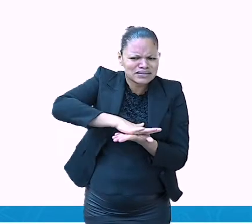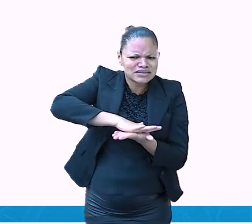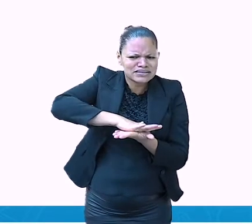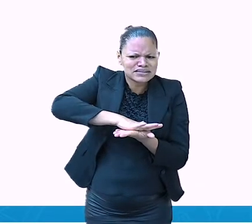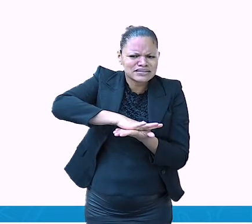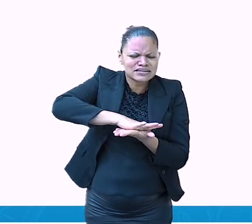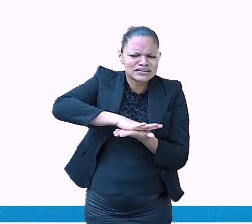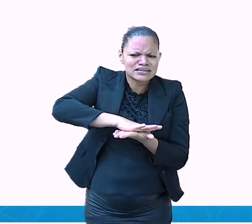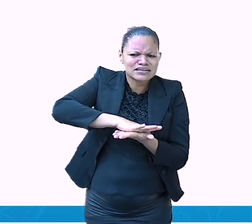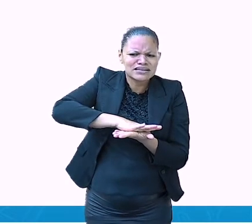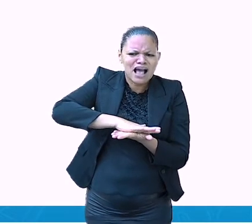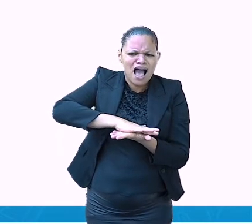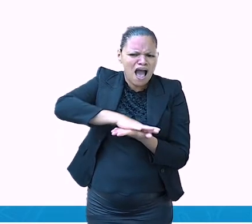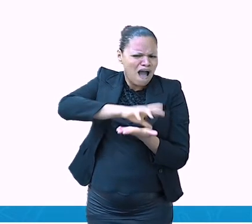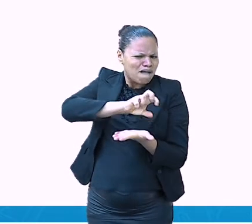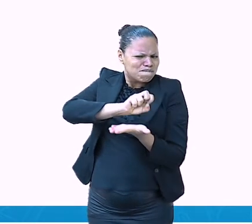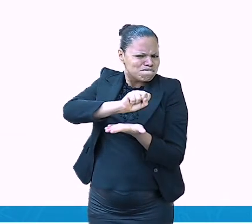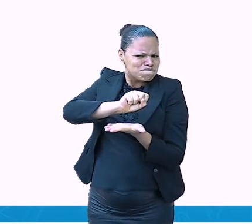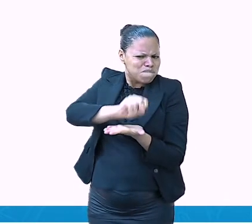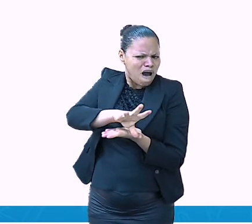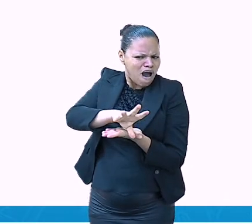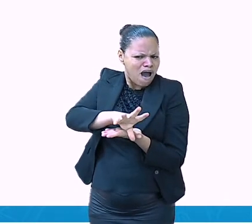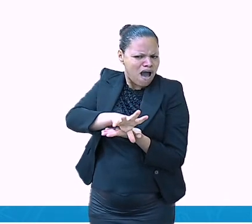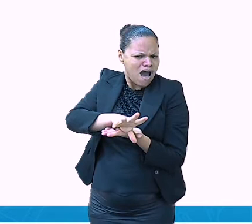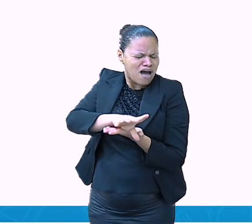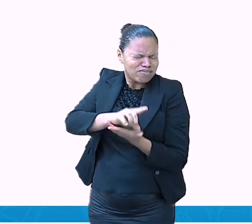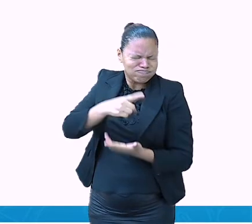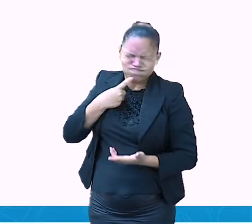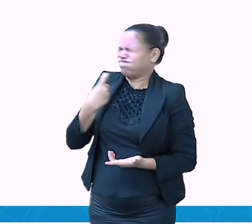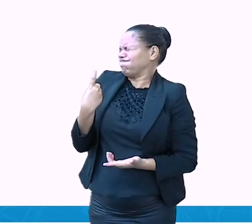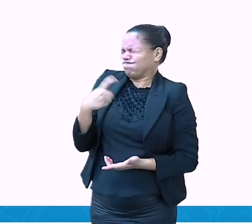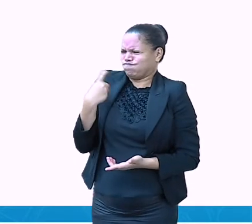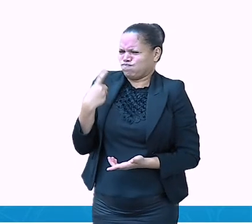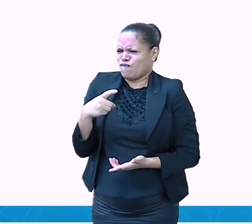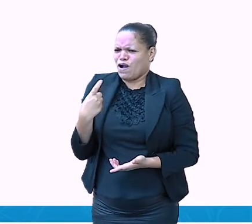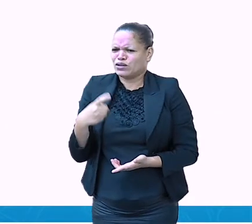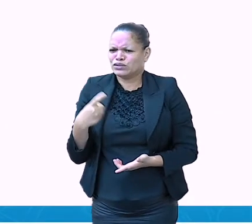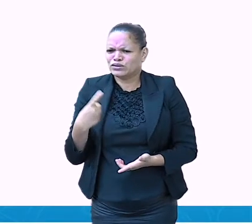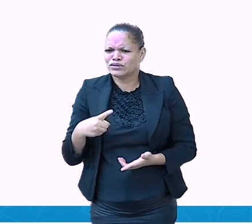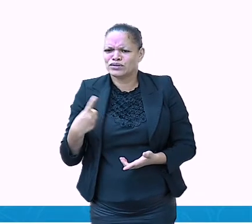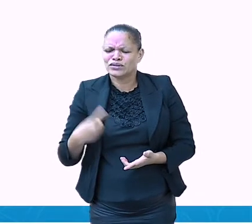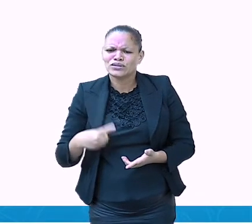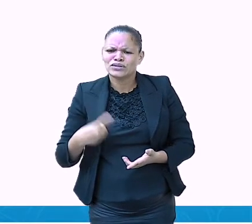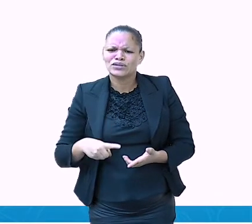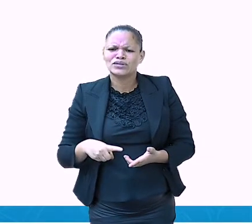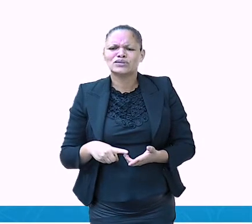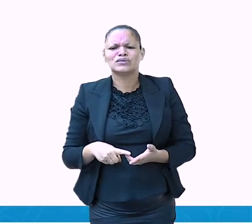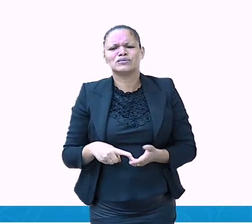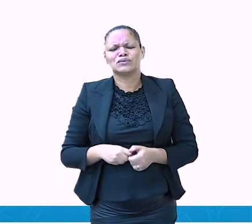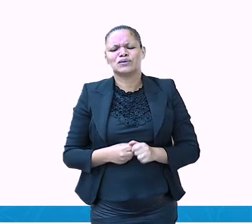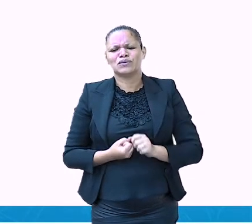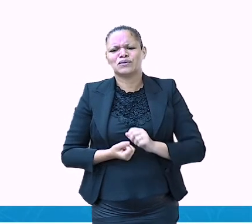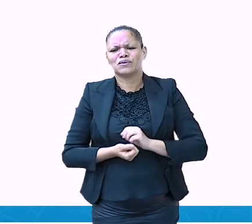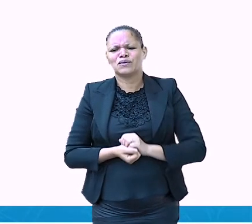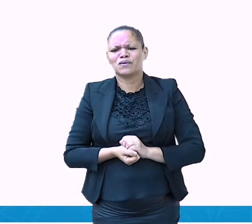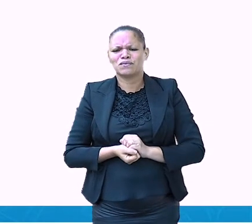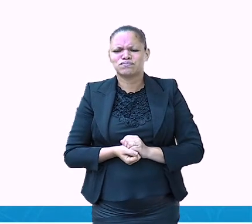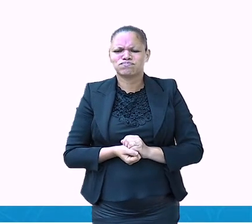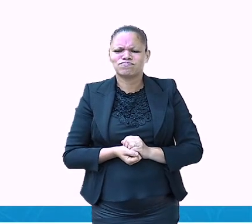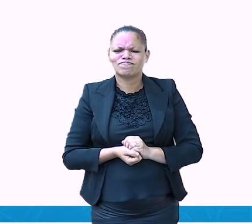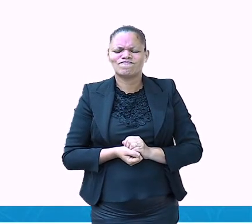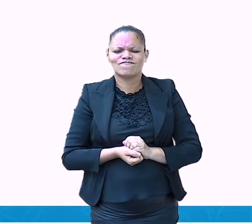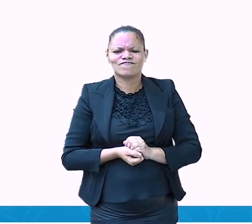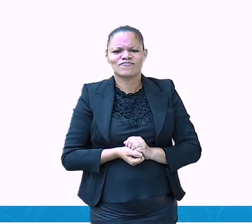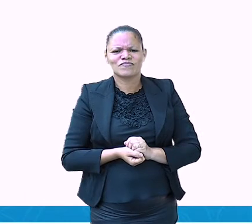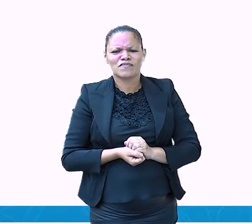causando assim uma dor intensa. E ele também vai estar infeccionando o lugar por